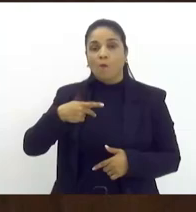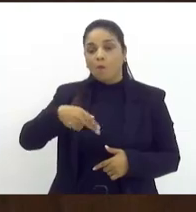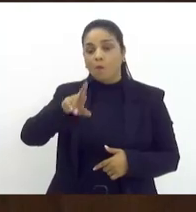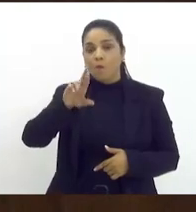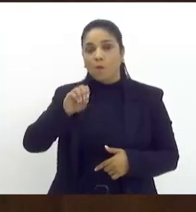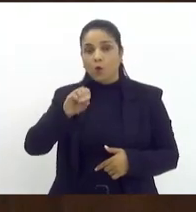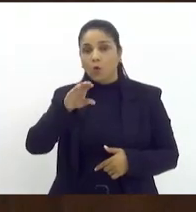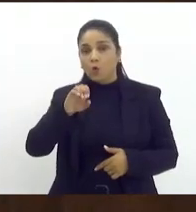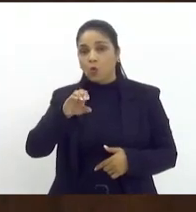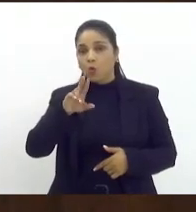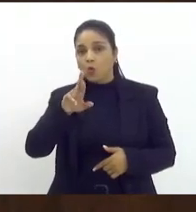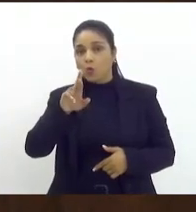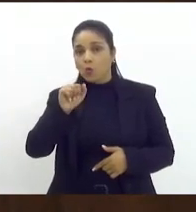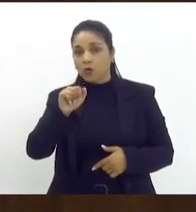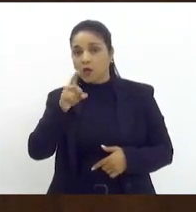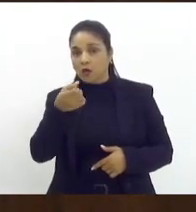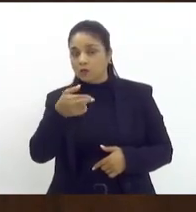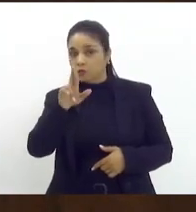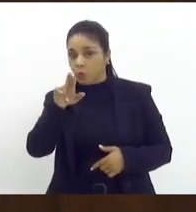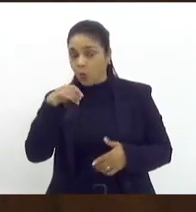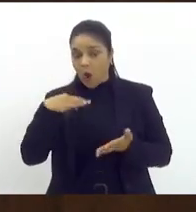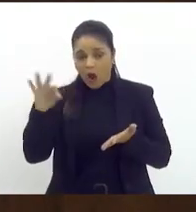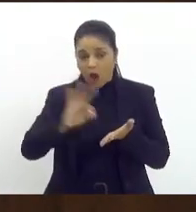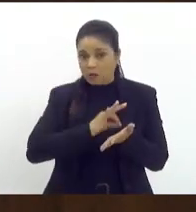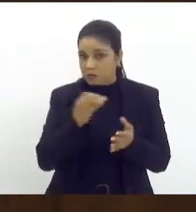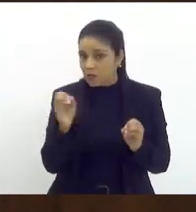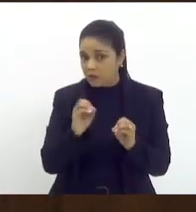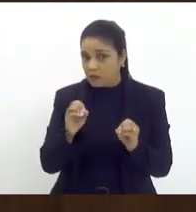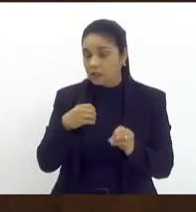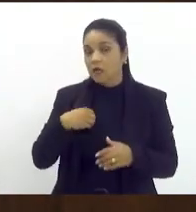sem ele autorizar ele sentiu na obrigação e